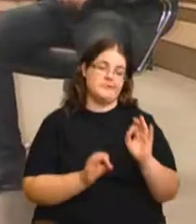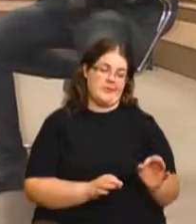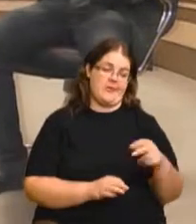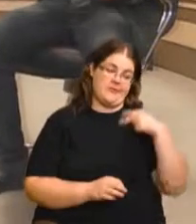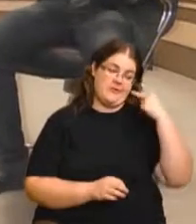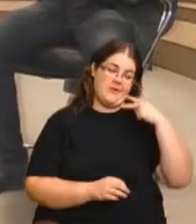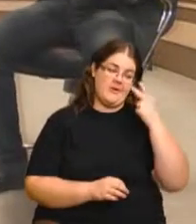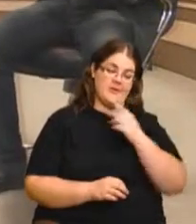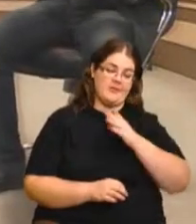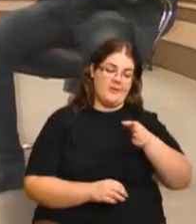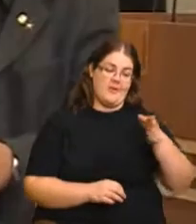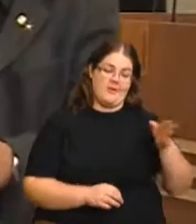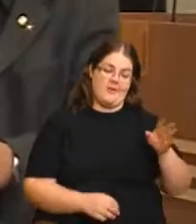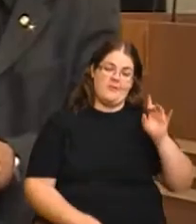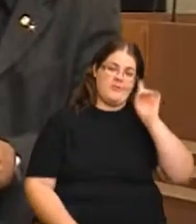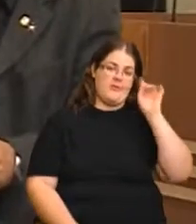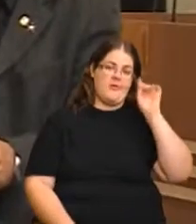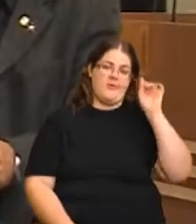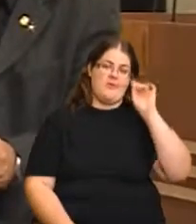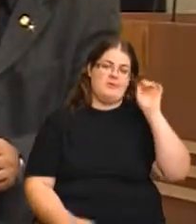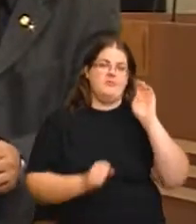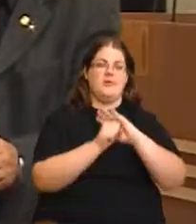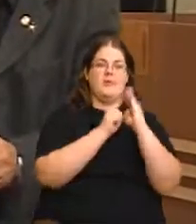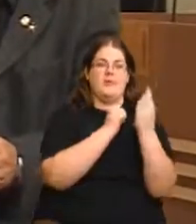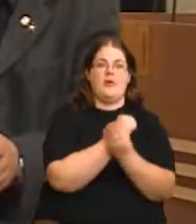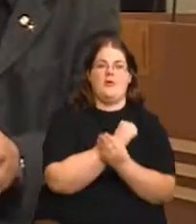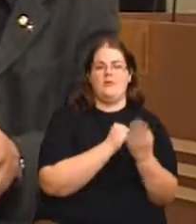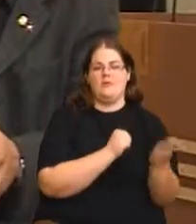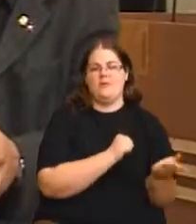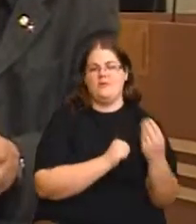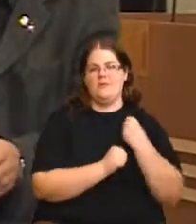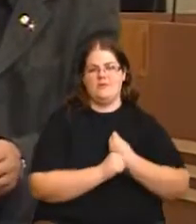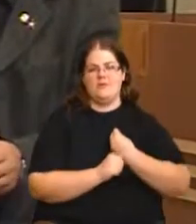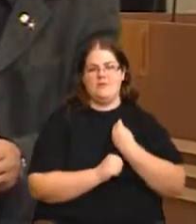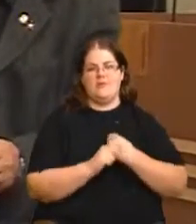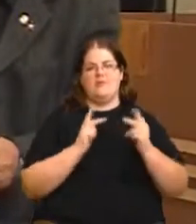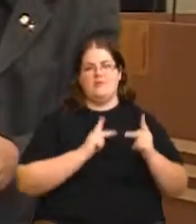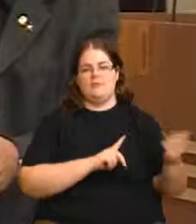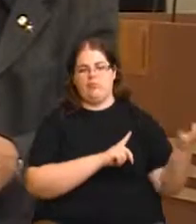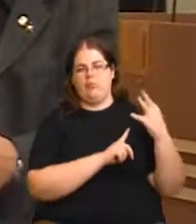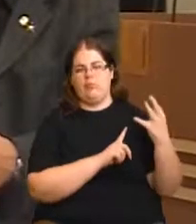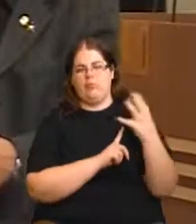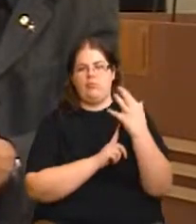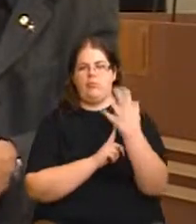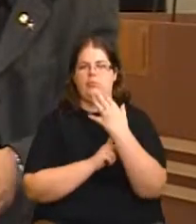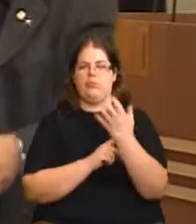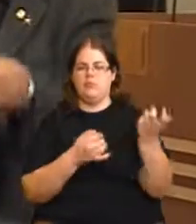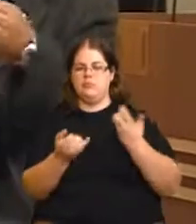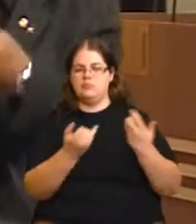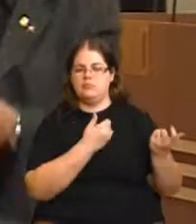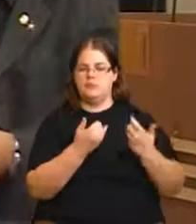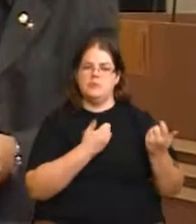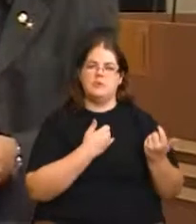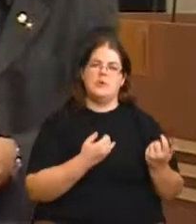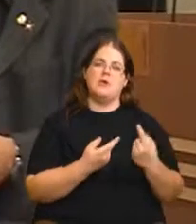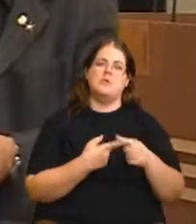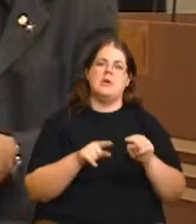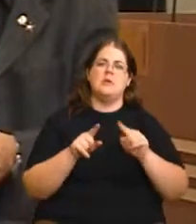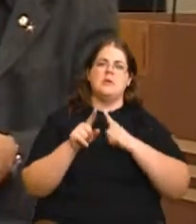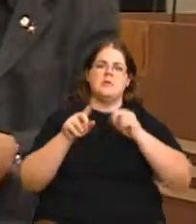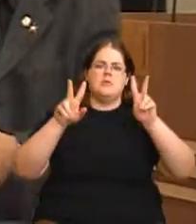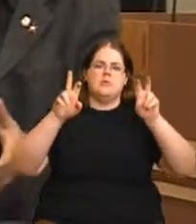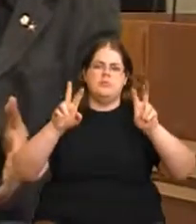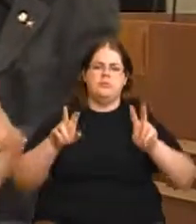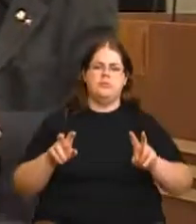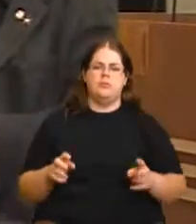Mais que o prefeito, porque o vereador que está lá dia a dia no bairro, né? Então, não só a questão da obra da Fernando Osório, mas diversos temas que acontecem que não é responsabilidade do